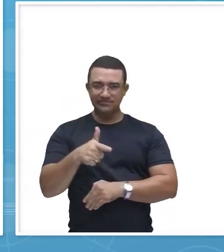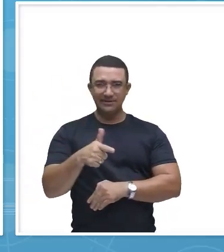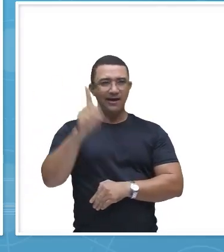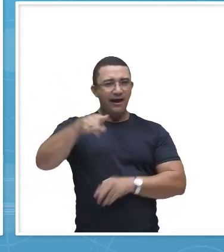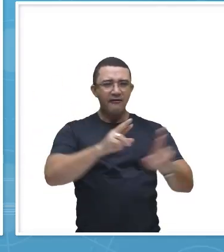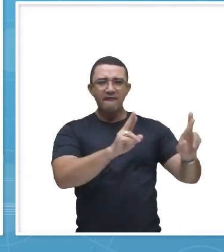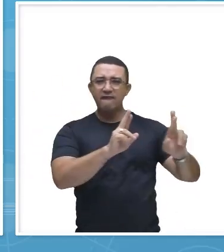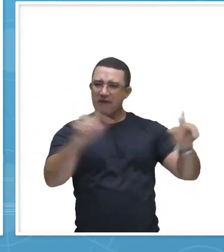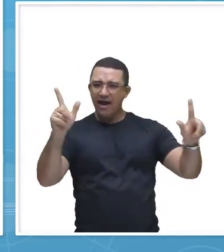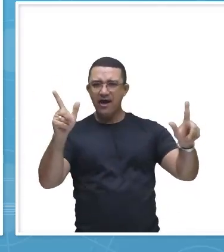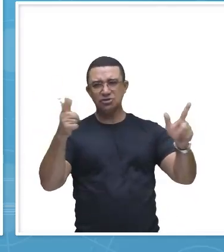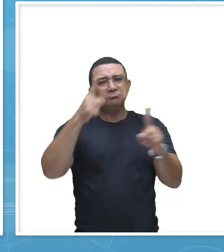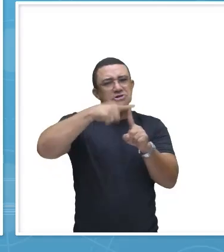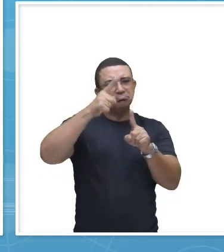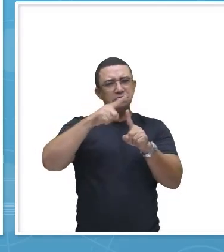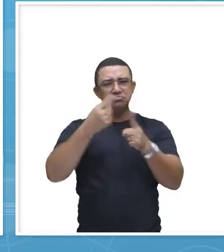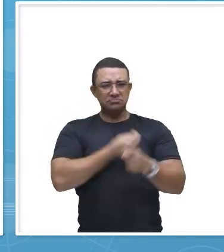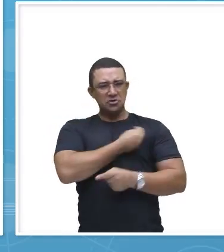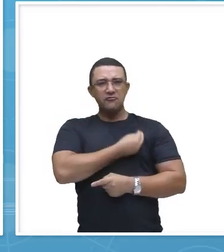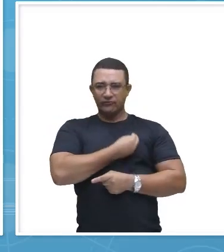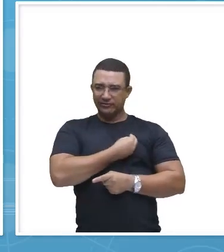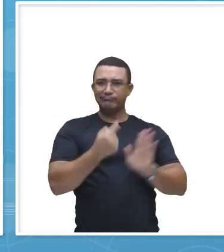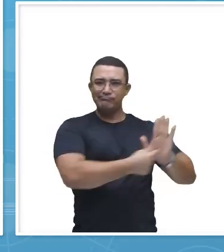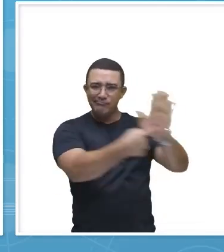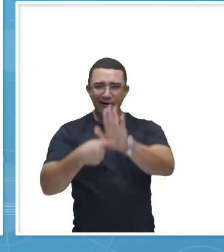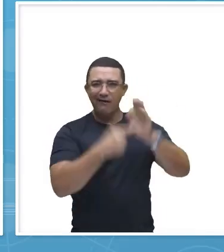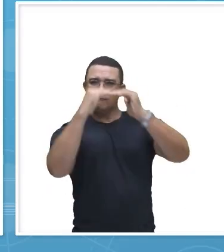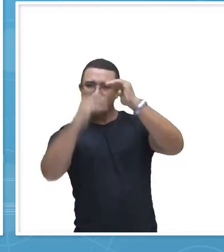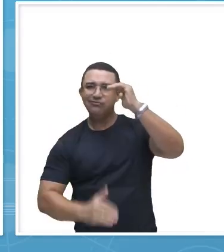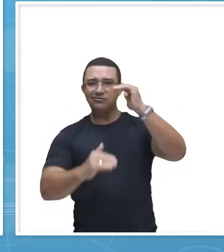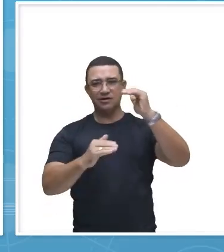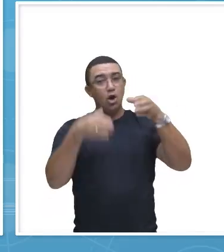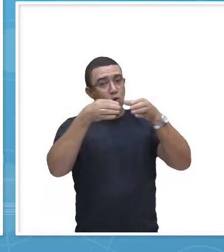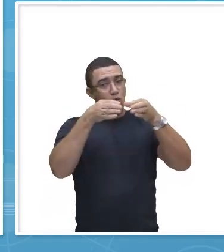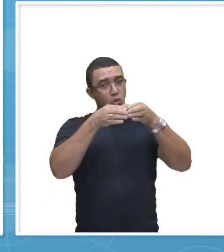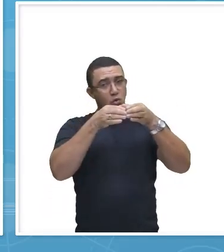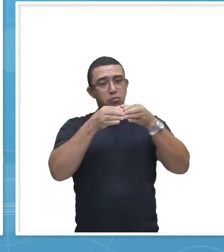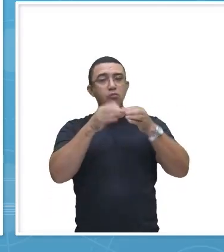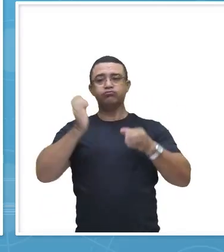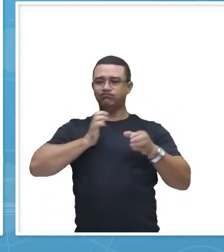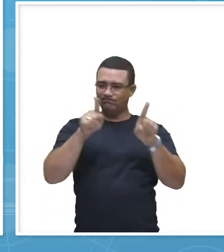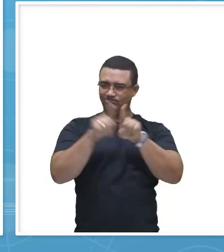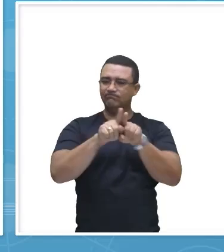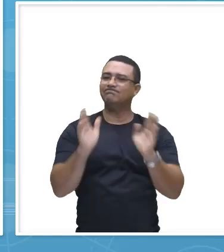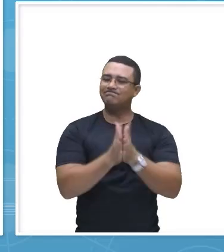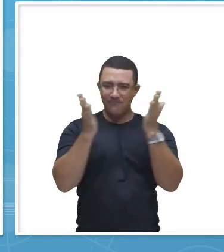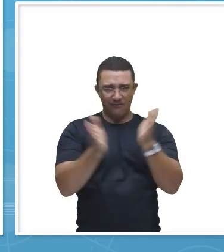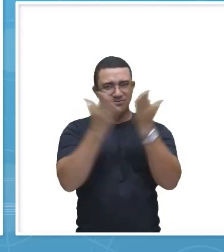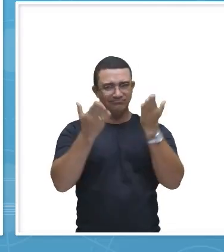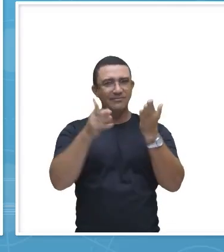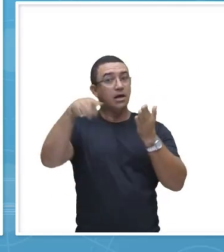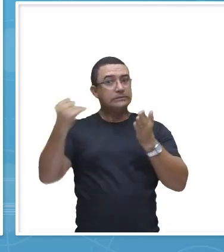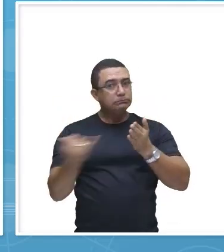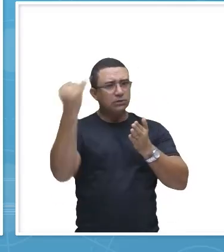diferentes modos de vida, refletem nas desigualdades entre ricos e pobres. É importante destacar aqui, quando